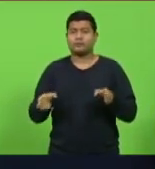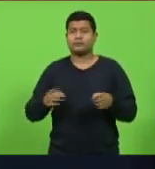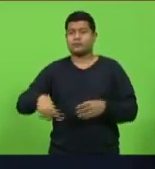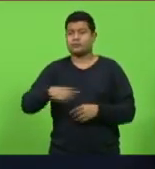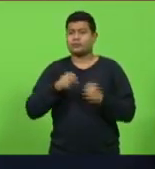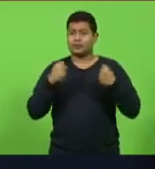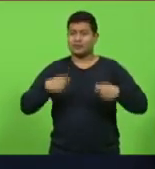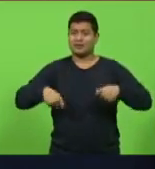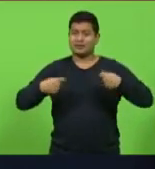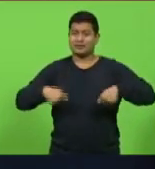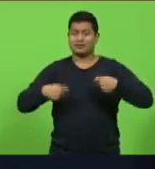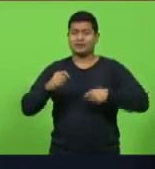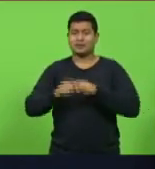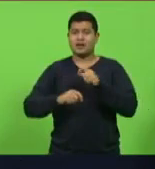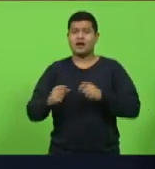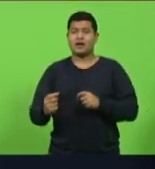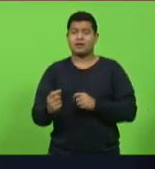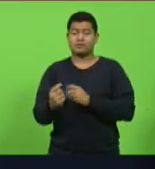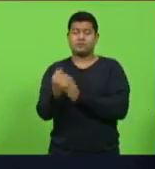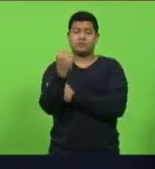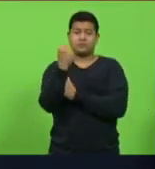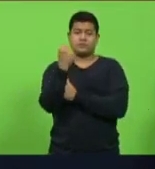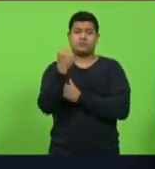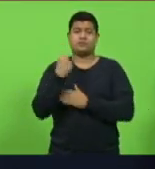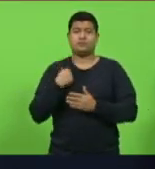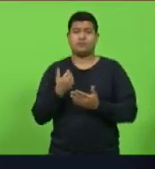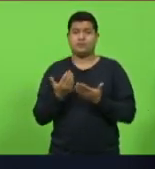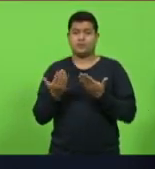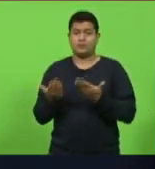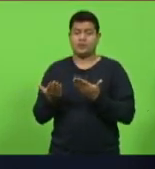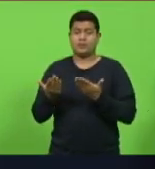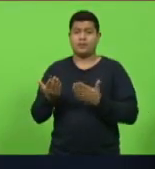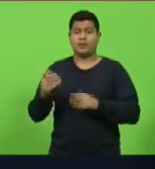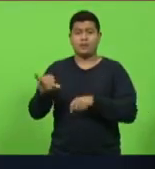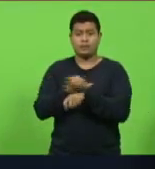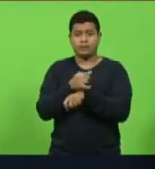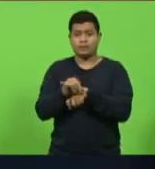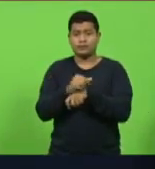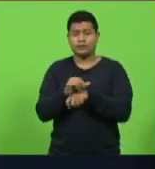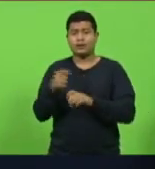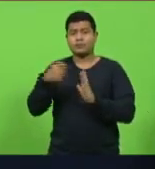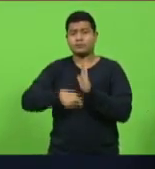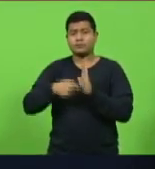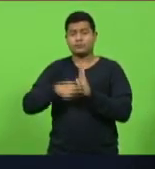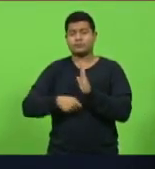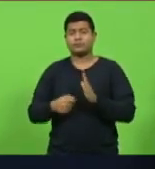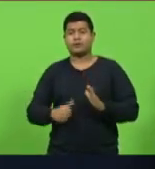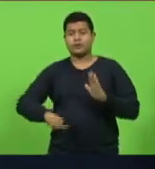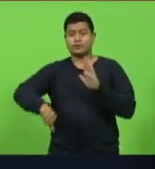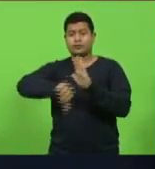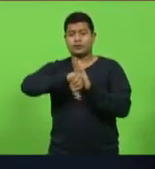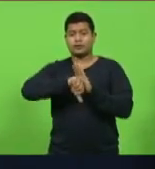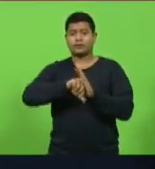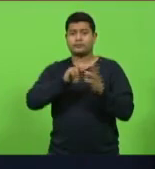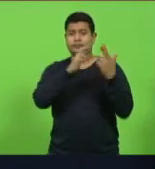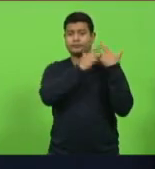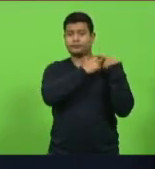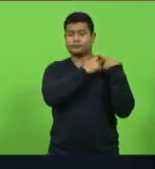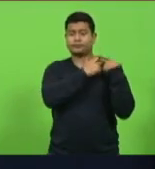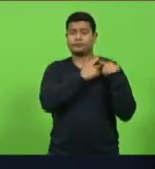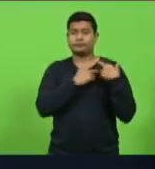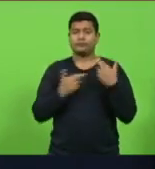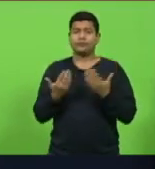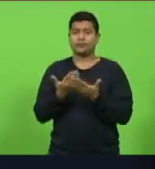fortalecermos enquanto sociedade e mecanismos de enfrentamento os crimes de responsabilidades estão